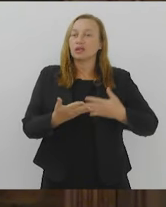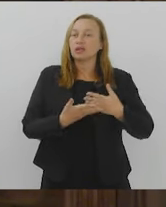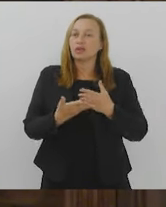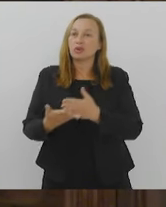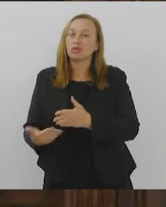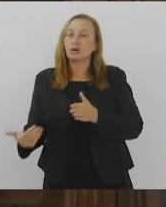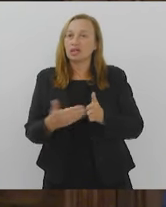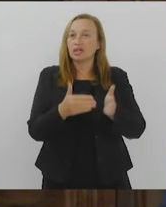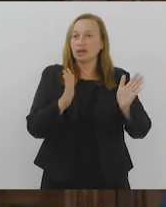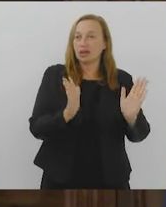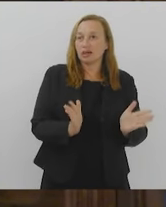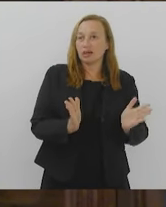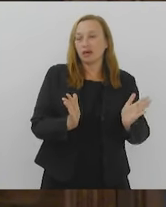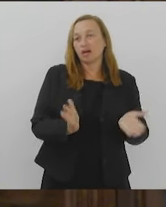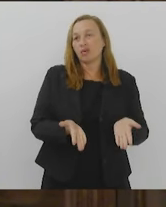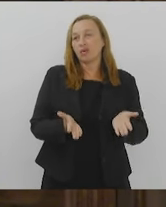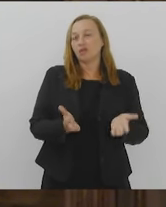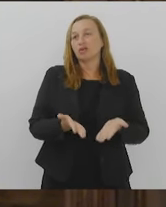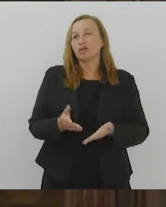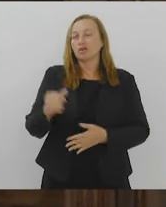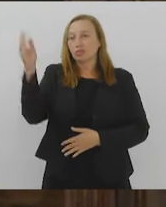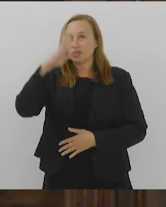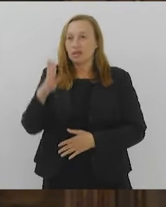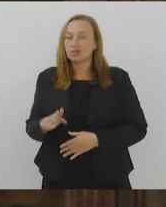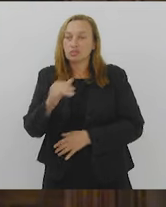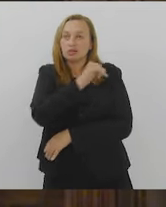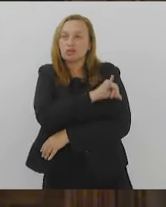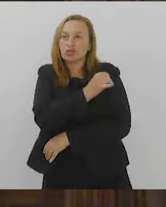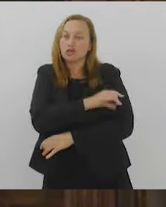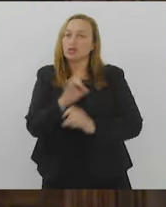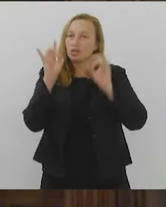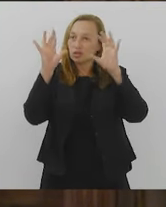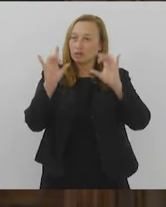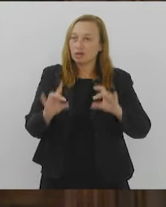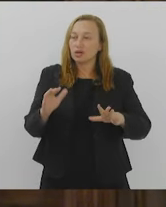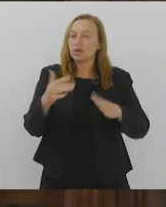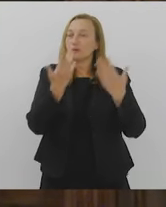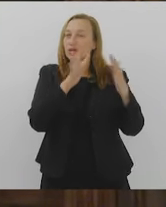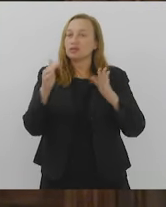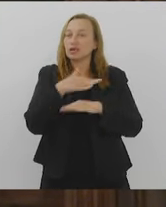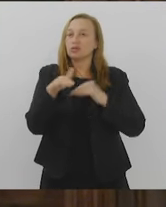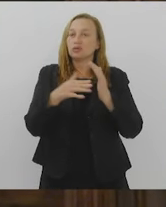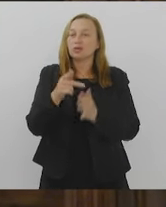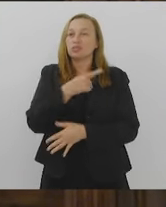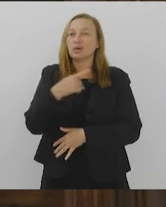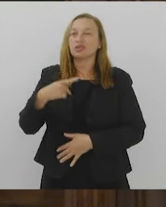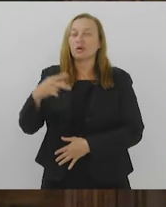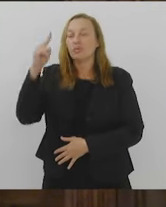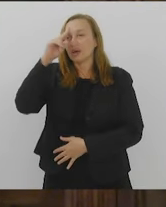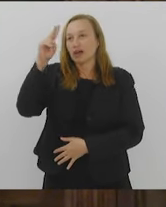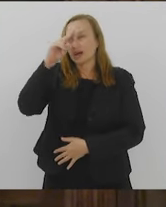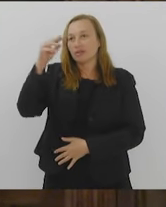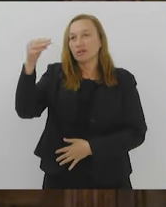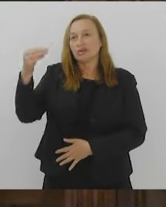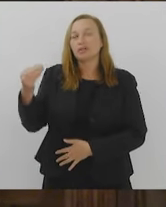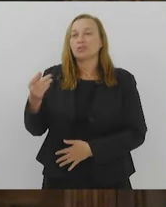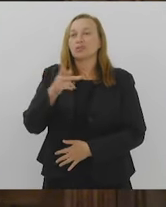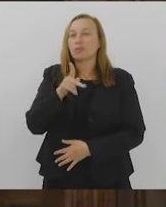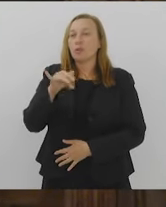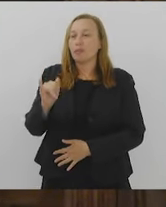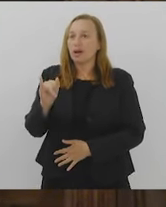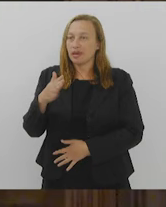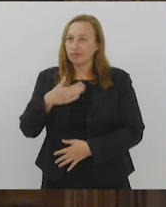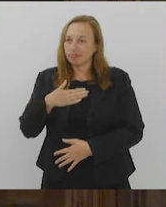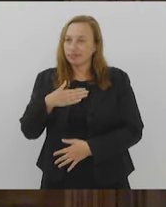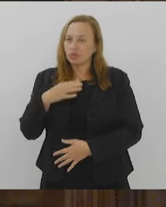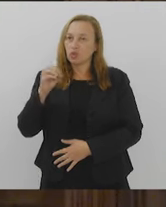Rio de Janeiro. Em especial, saudando todos os pastores, eu lembro da memória do meu pai, pastor Otônio de Paula Pai,